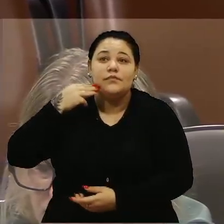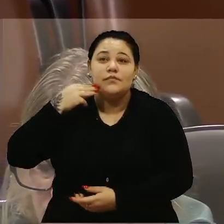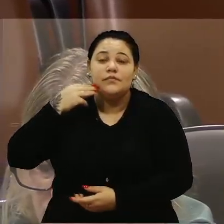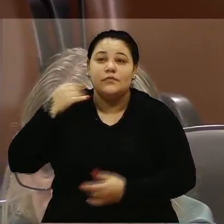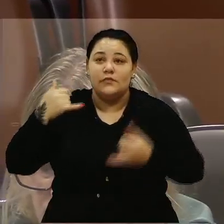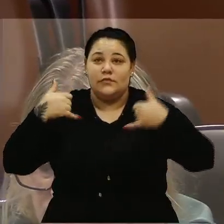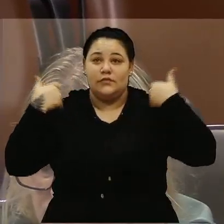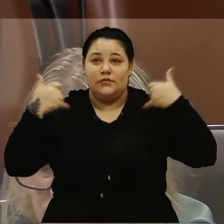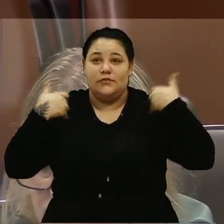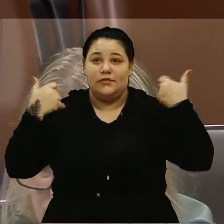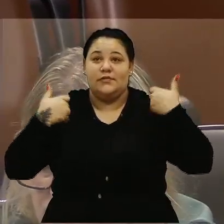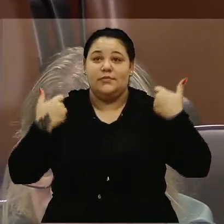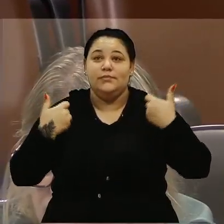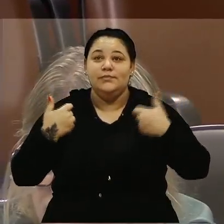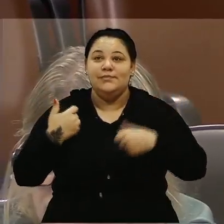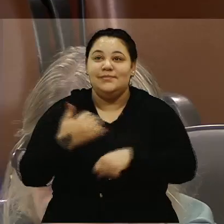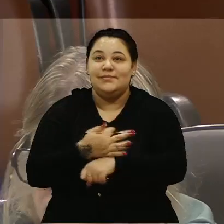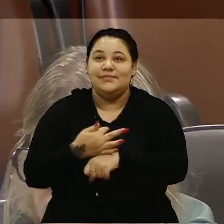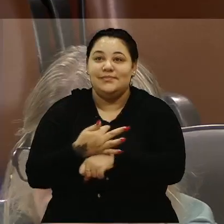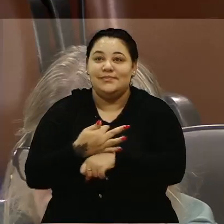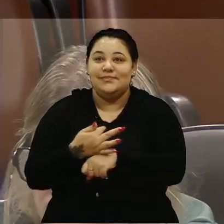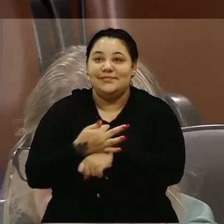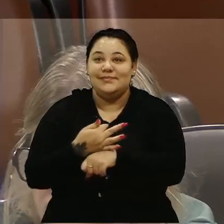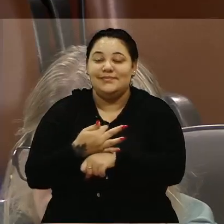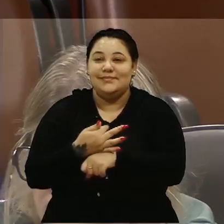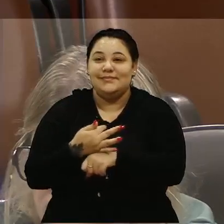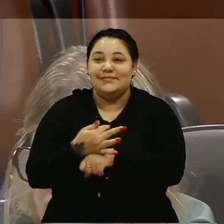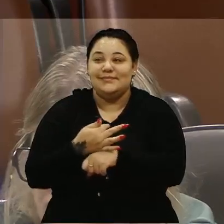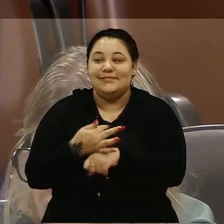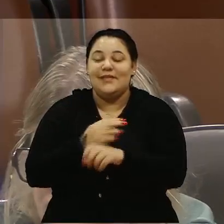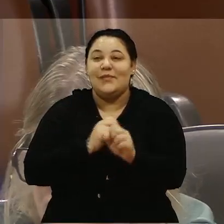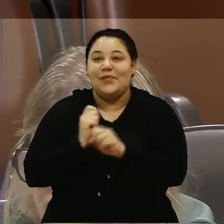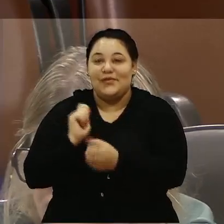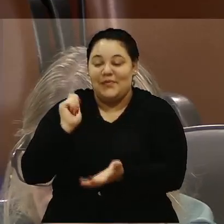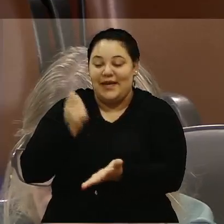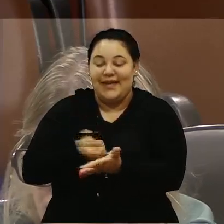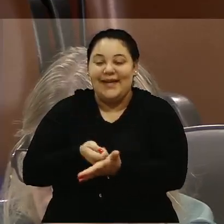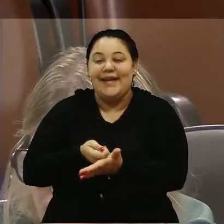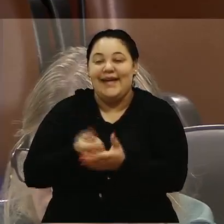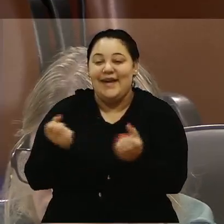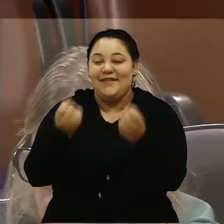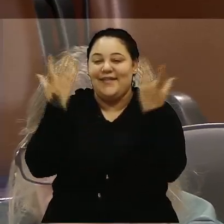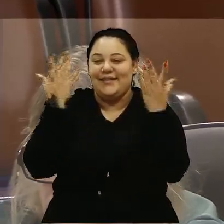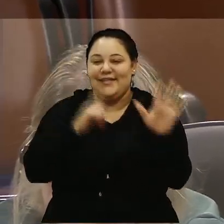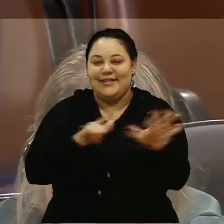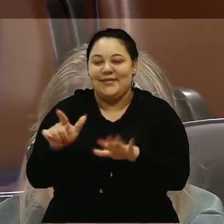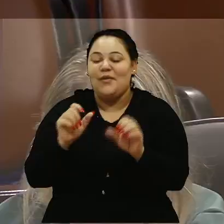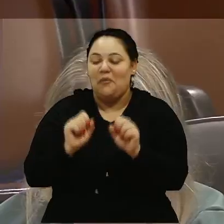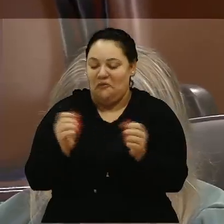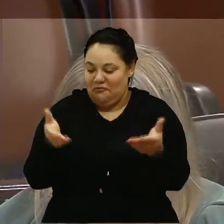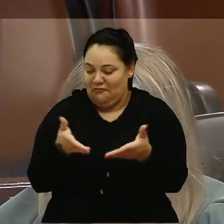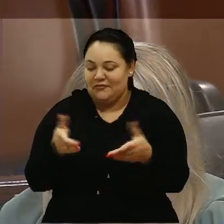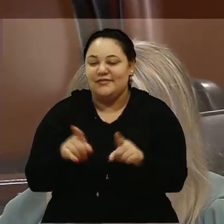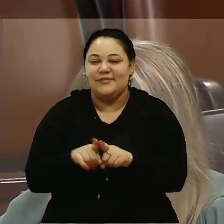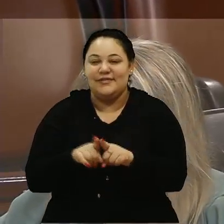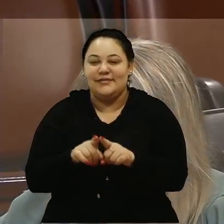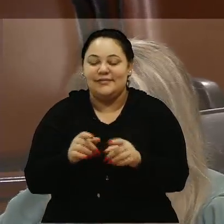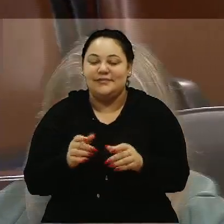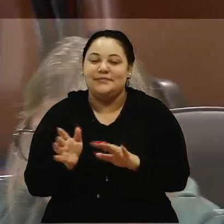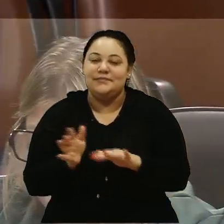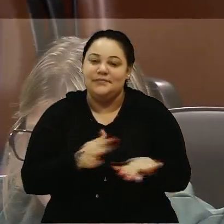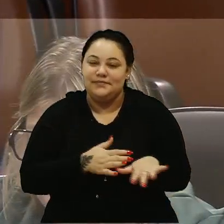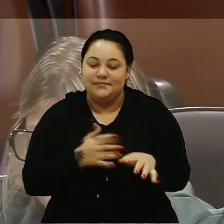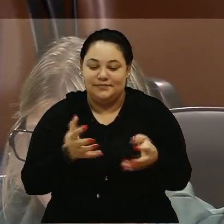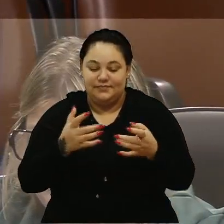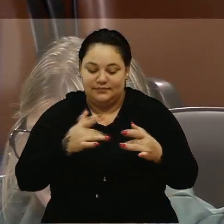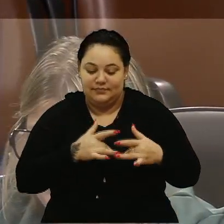podem pagar festa durante a semana, pode ser hoje, né? Também quero prestar minha solidariedade a todos